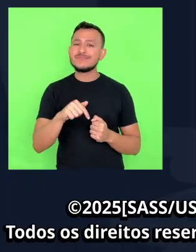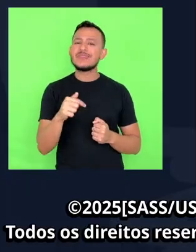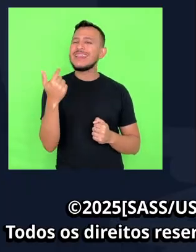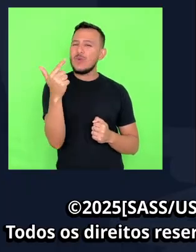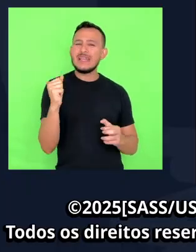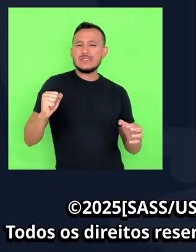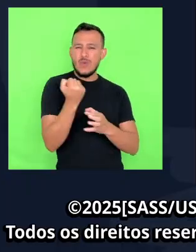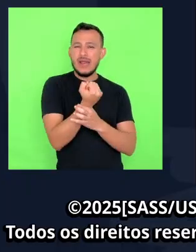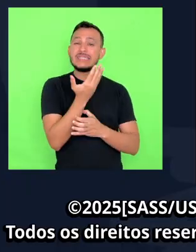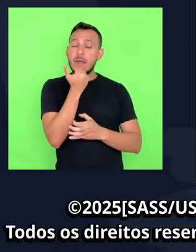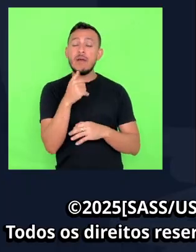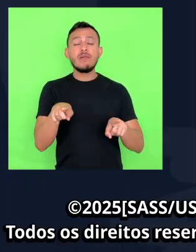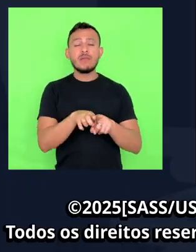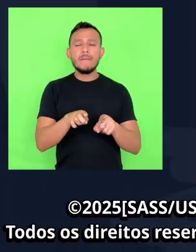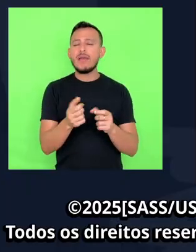alimentar também afeta